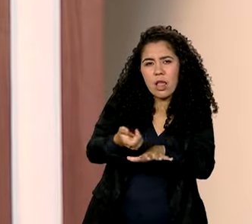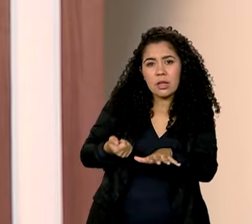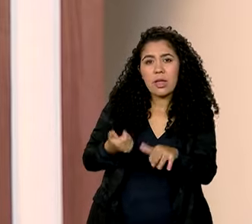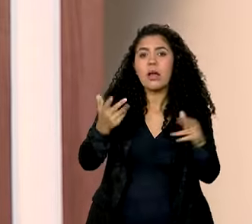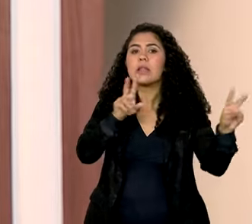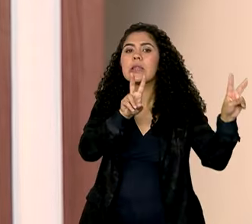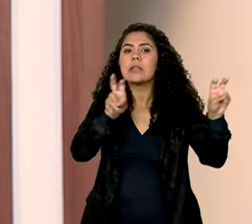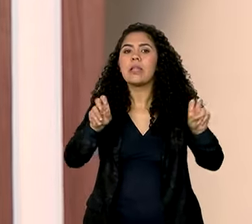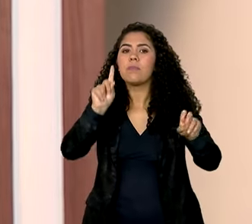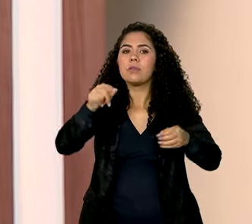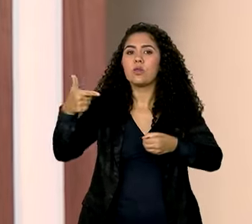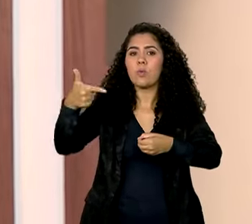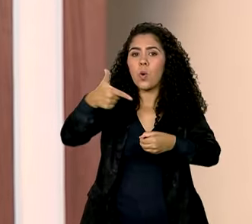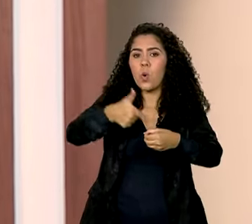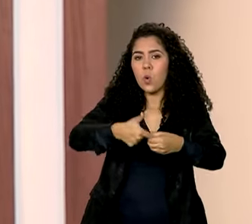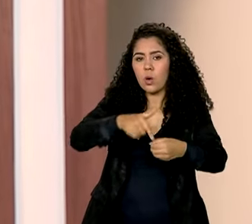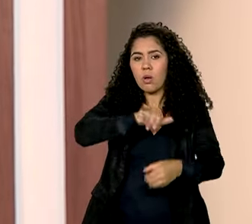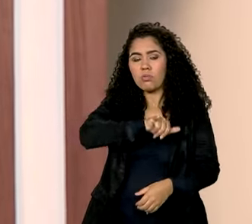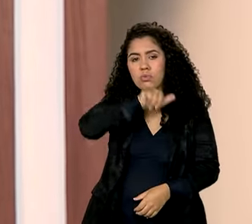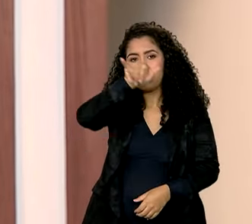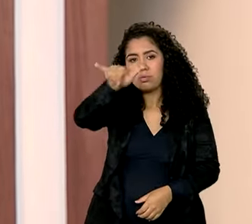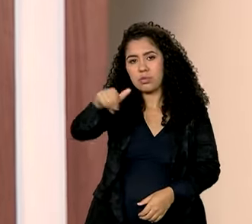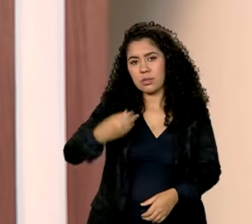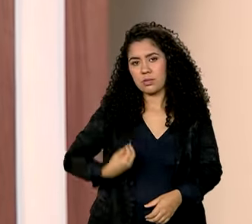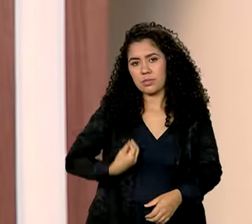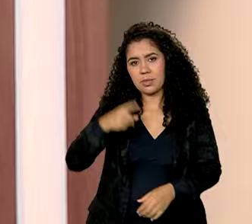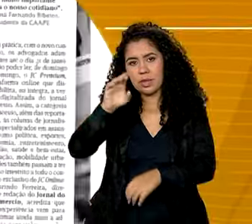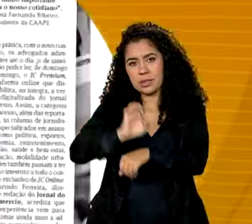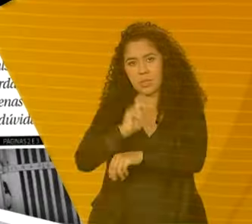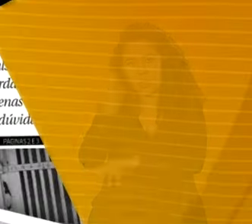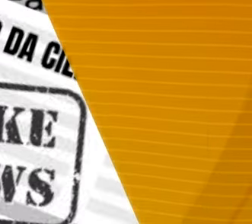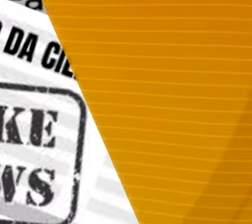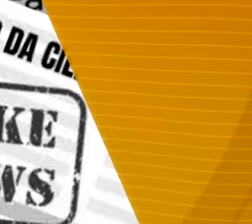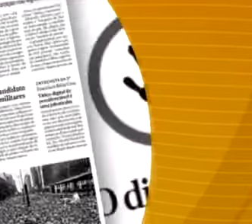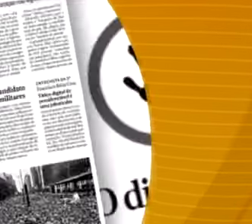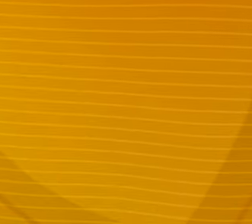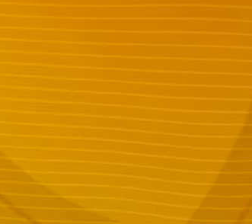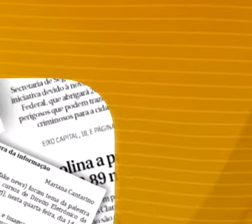combustível para os aviões que operam no Rio Grande do Sul. Confira.